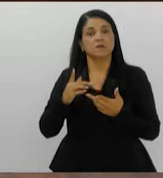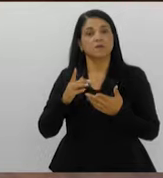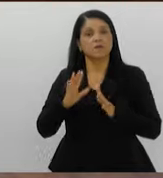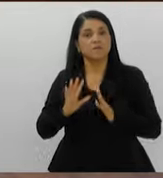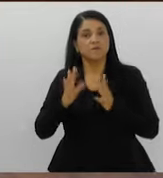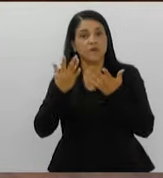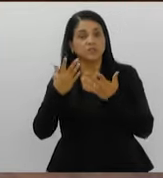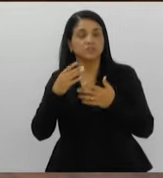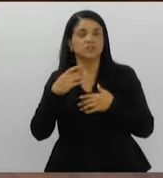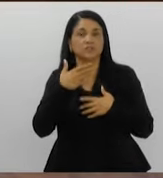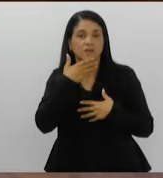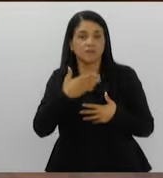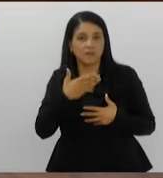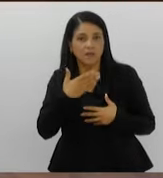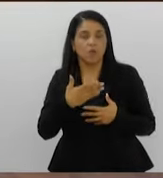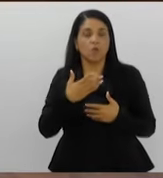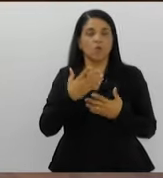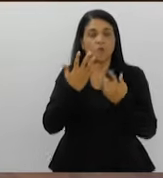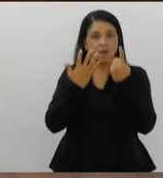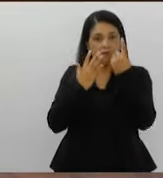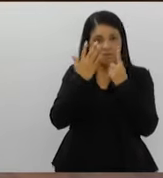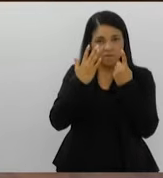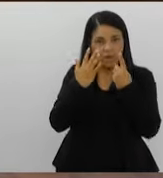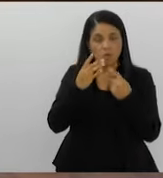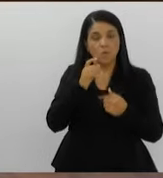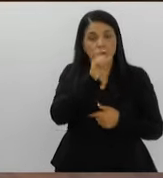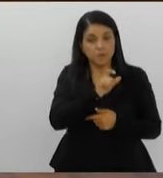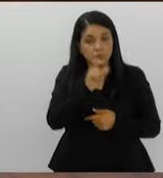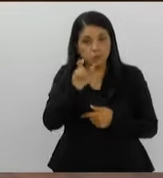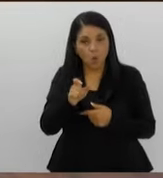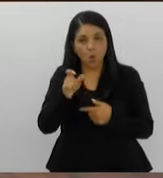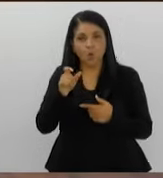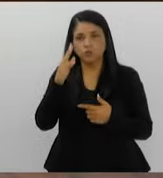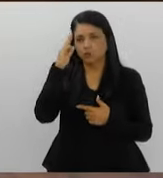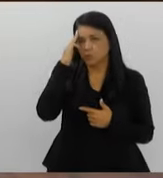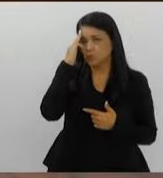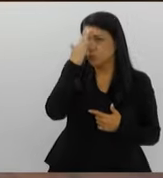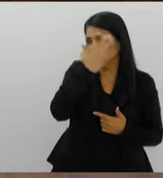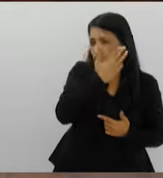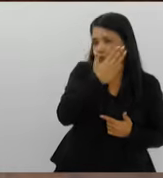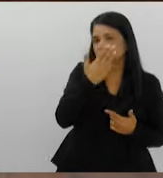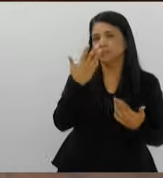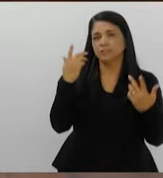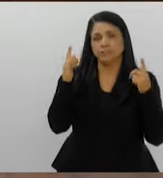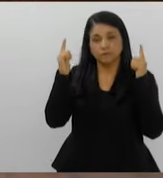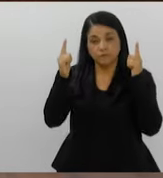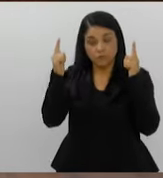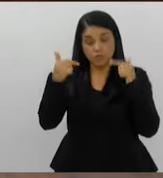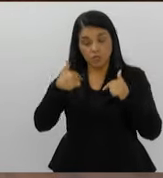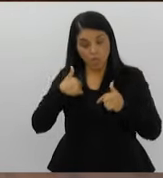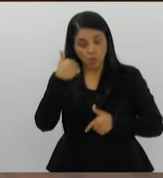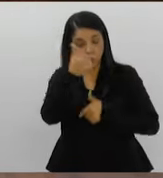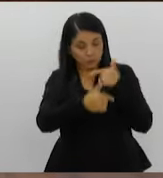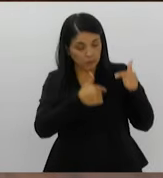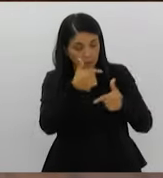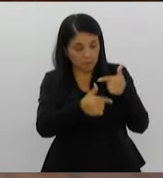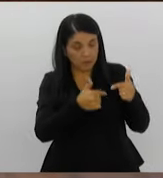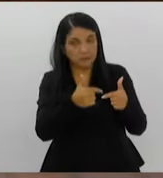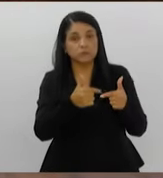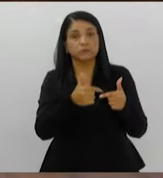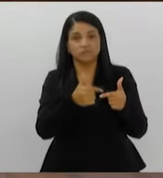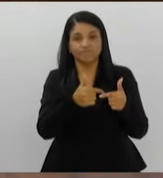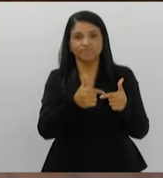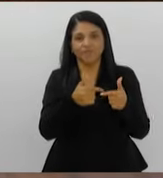véspera de Ano Novo, Carnaval, que as pessoas iam curtir, se divertir, eu estava ali rodando no transporte